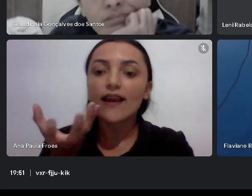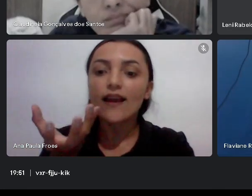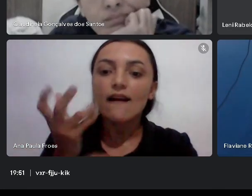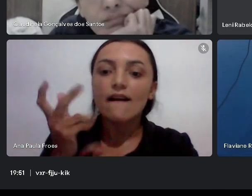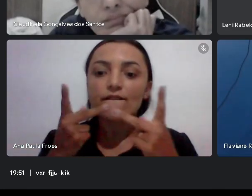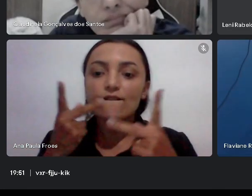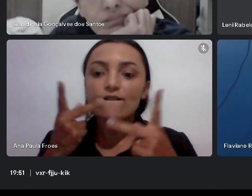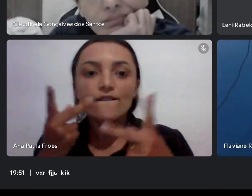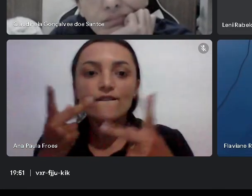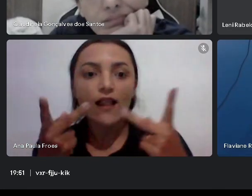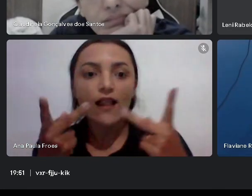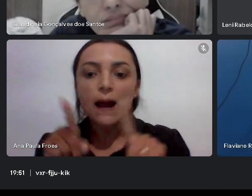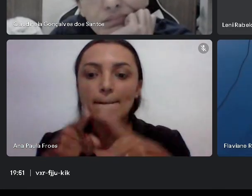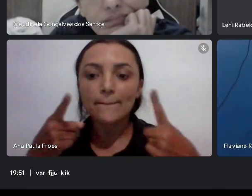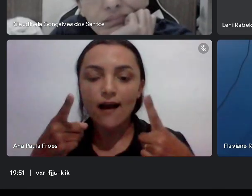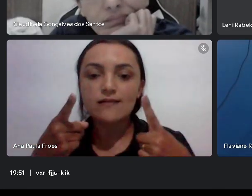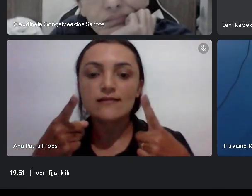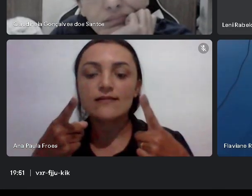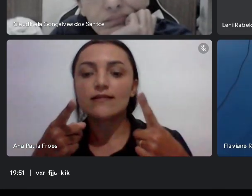passar a palavra para Leandro.